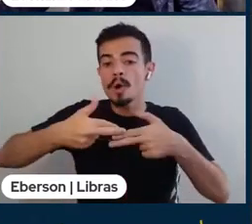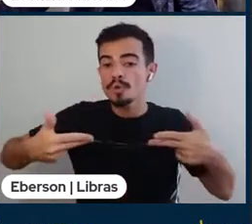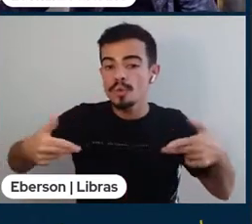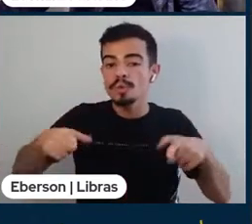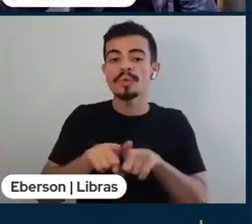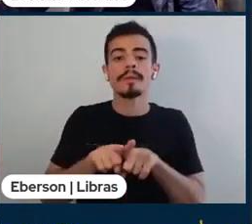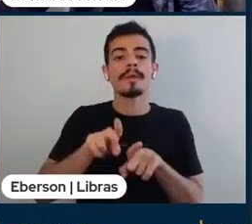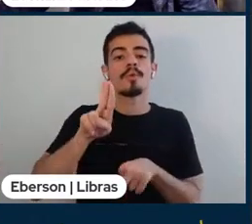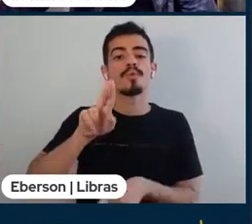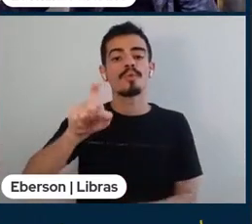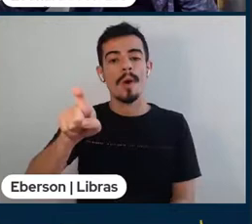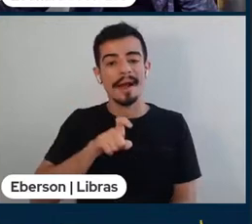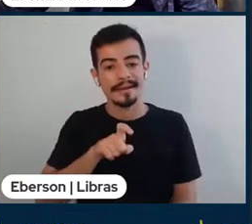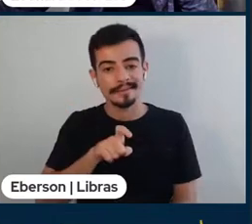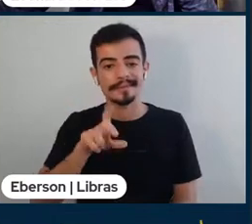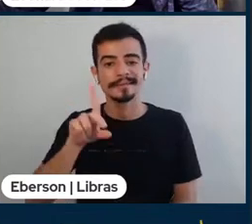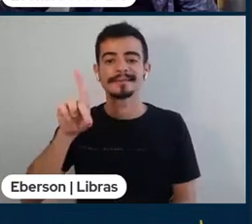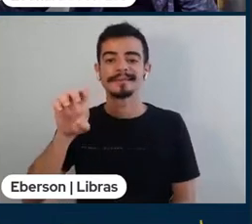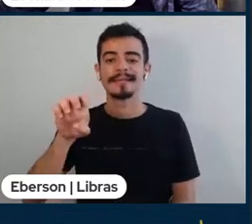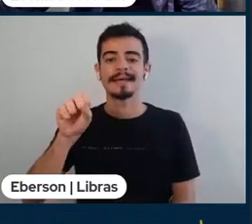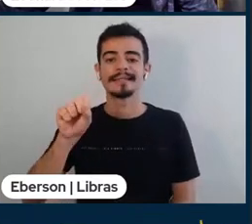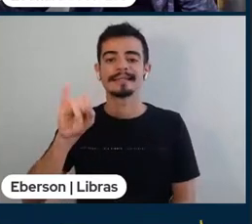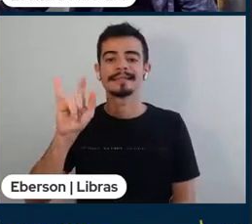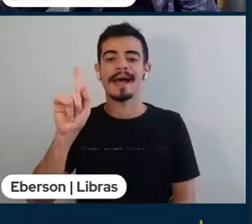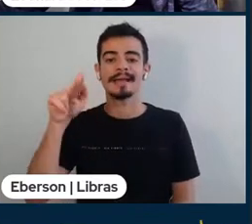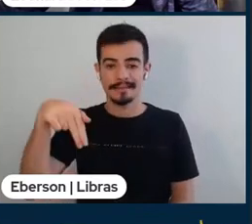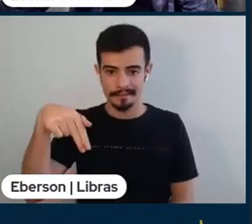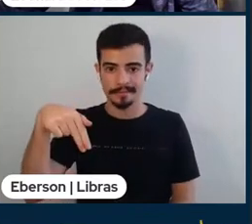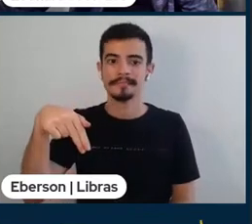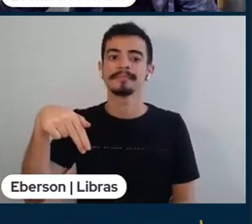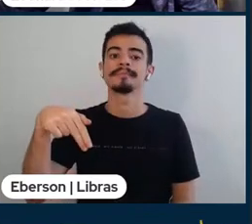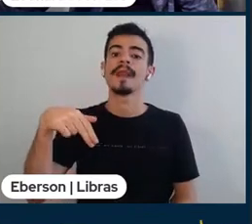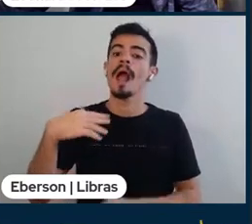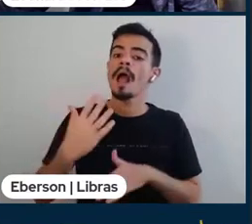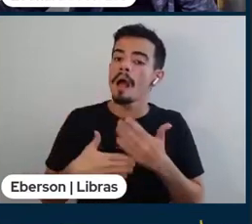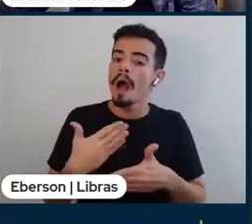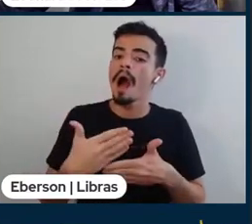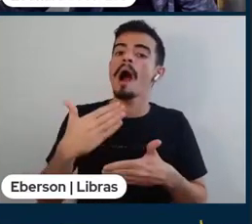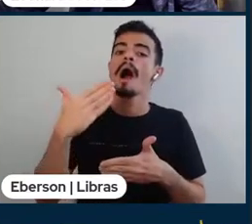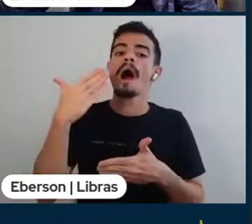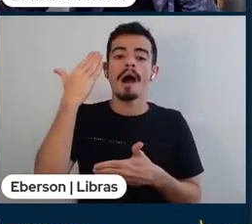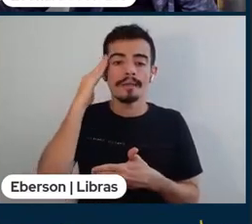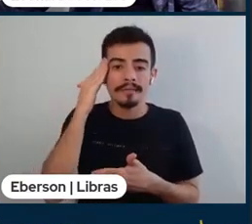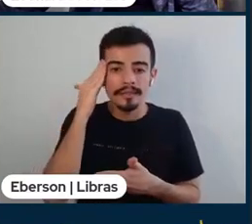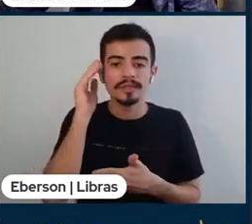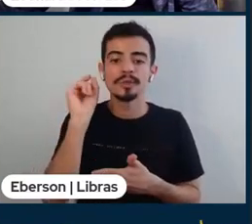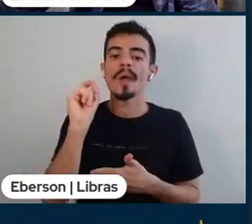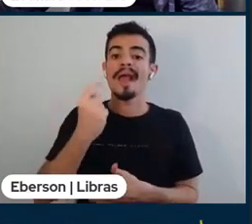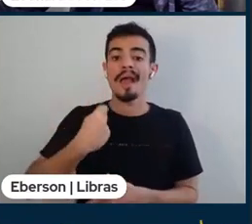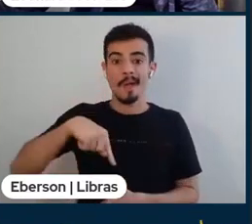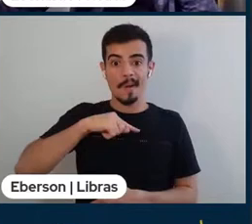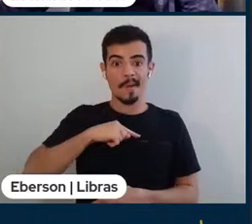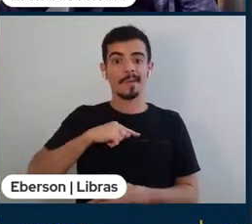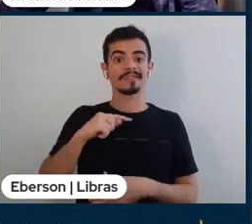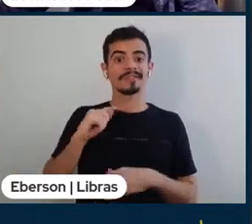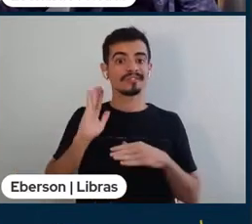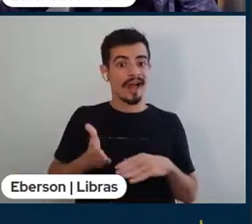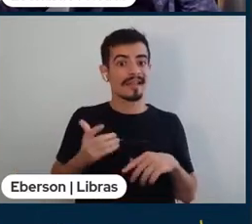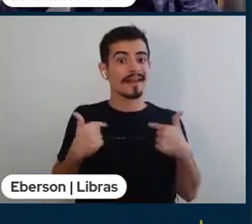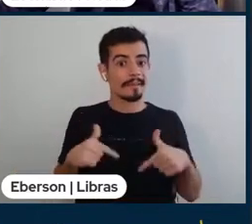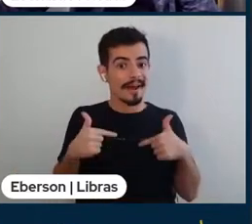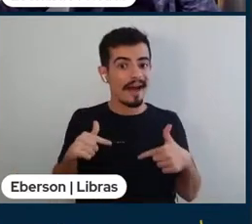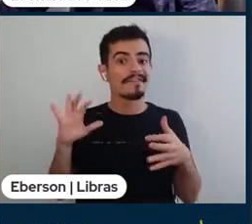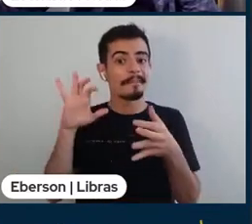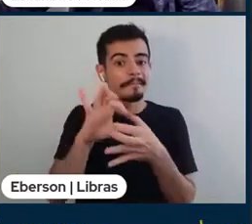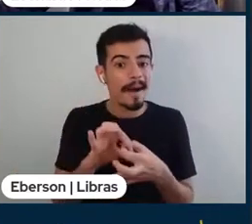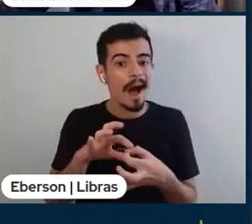primeiro. E aí fui entendendo que tinha aquilo que eu fazia já era um pouco de UX. Eu não